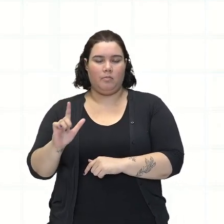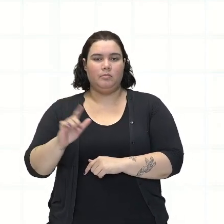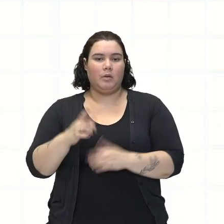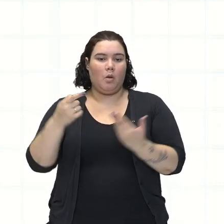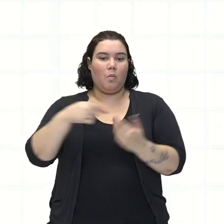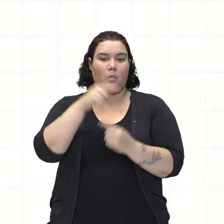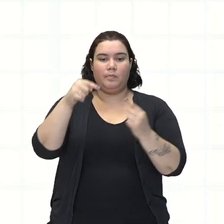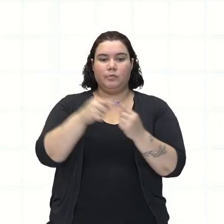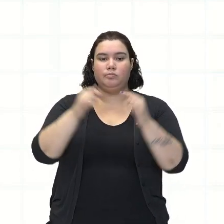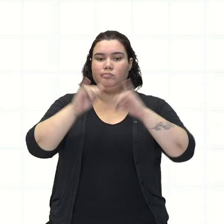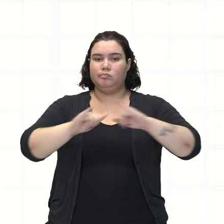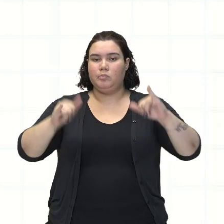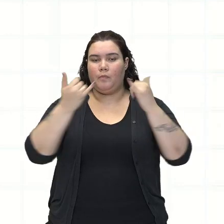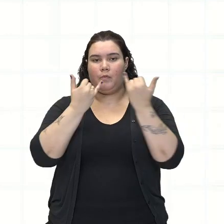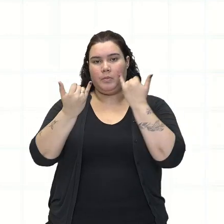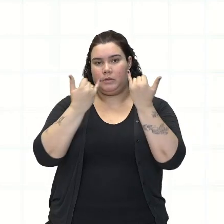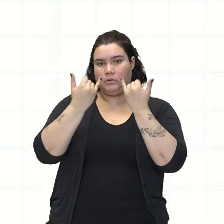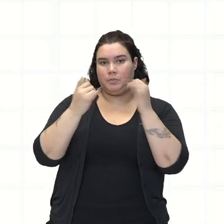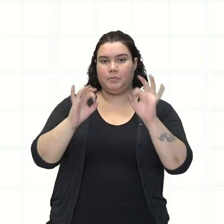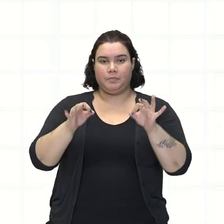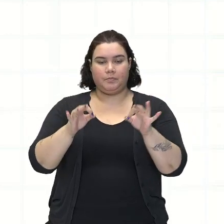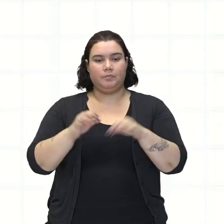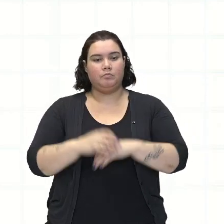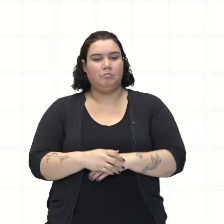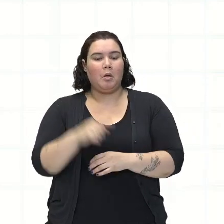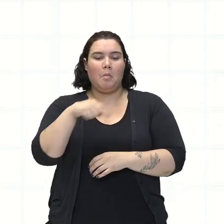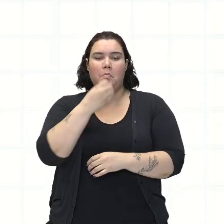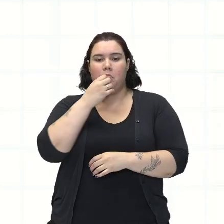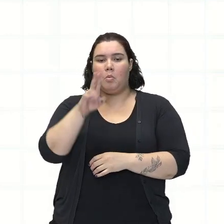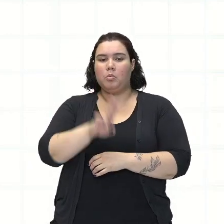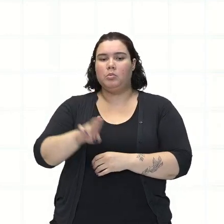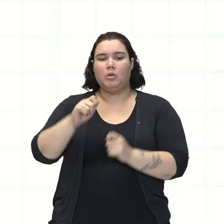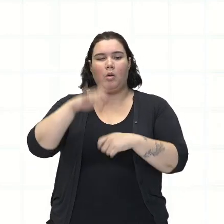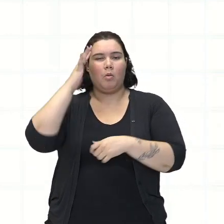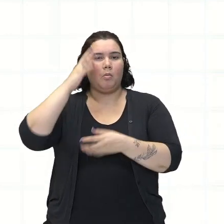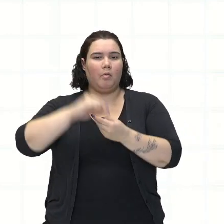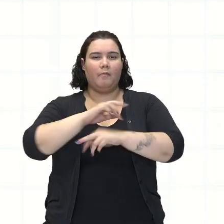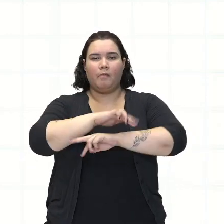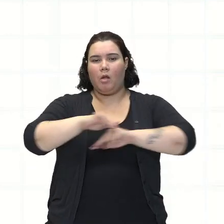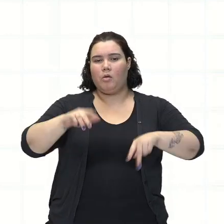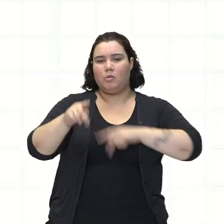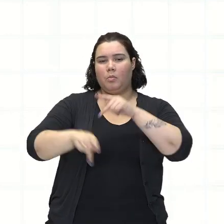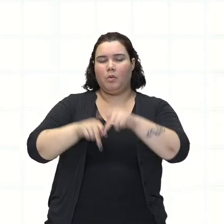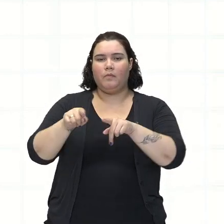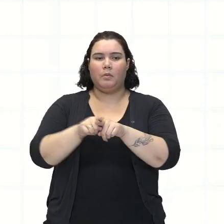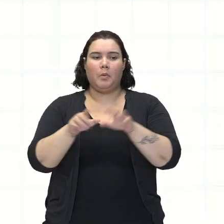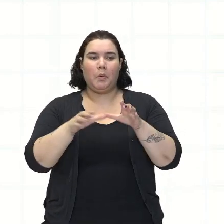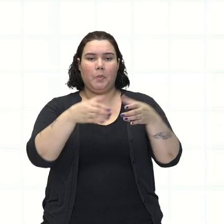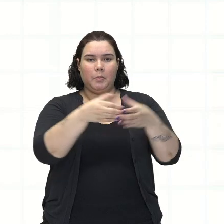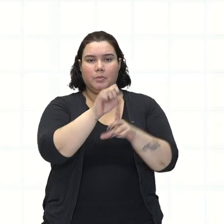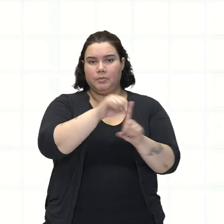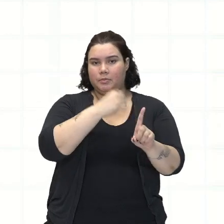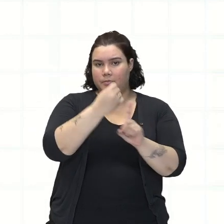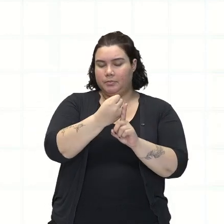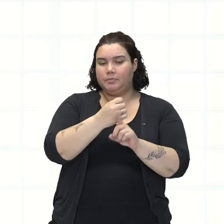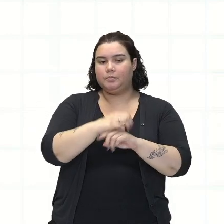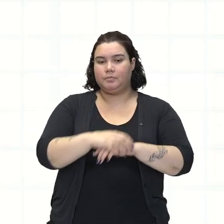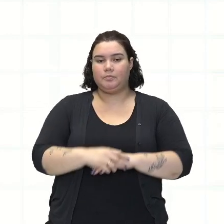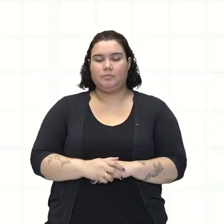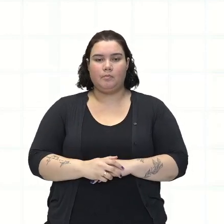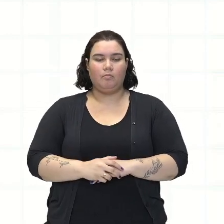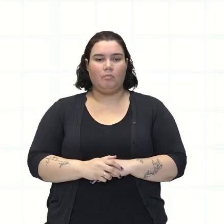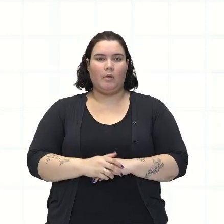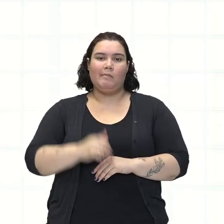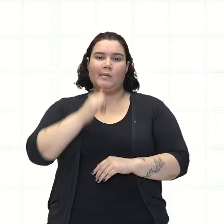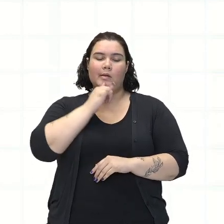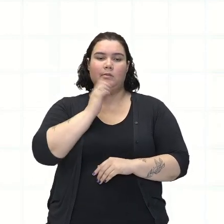informação. Então, a linguagem não verbal pode ser tão eficiente a ponto de ser compreendida por diferentes povos e grupos. Afinal de contas, se você